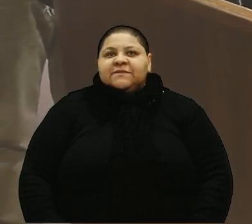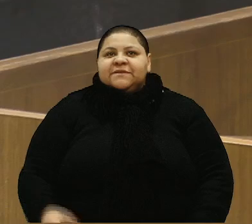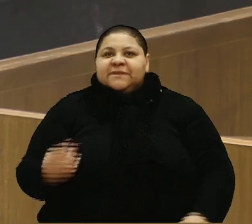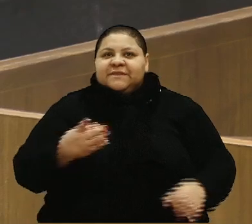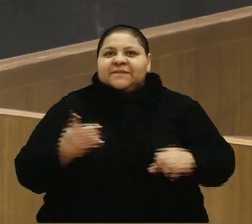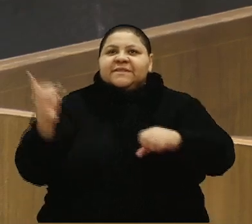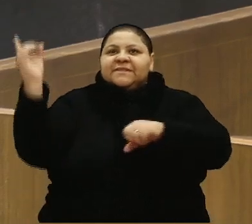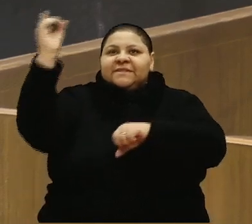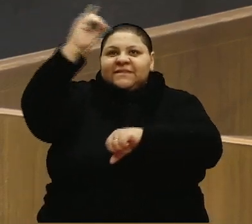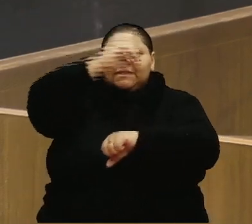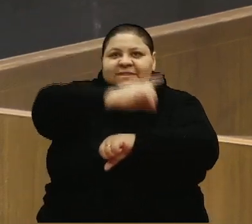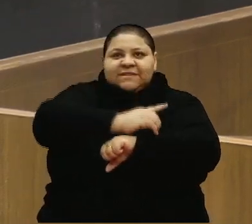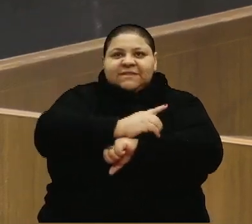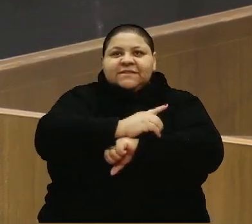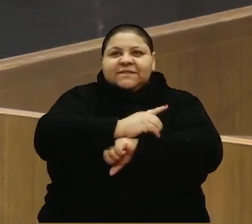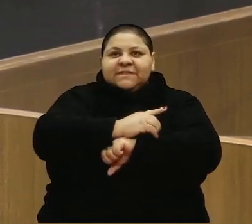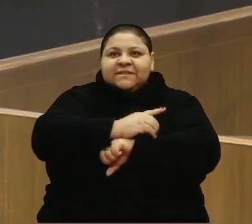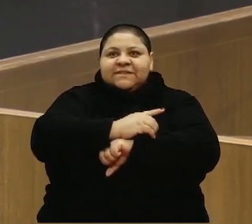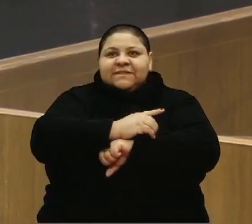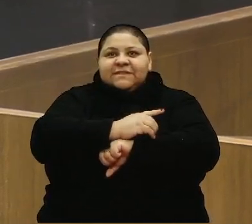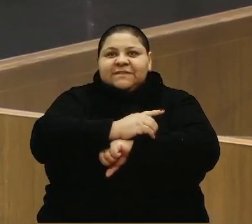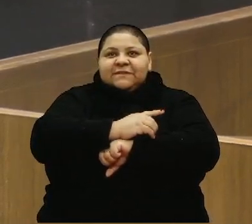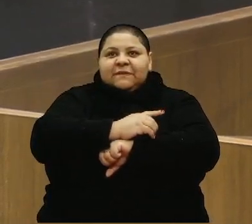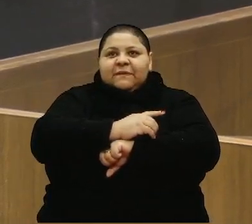Bom dia. Bom dia.